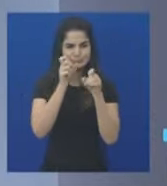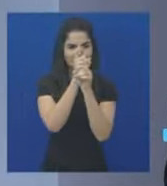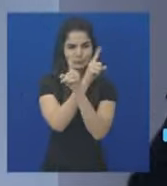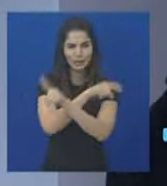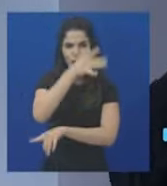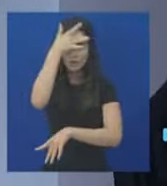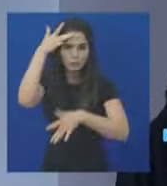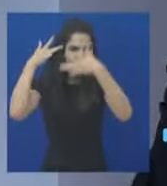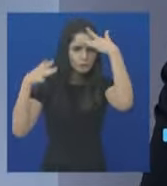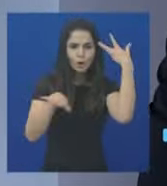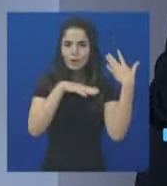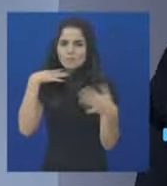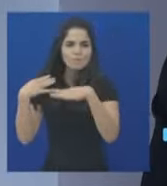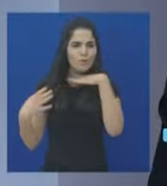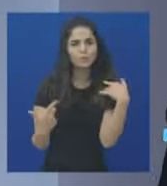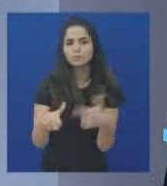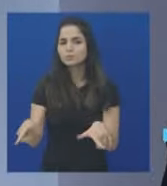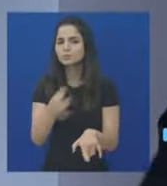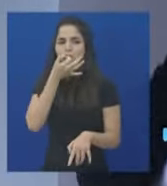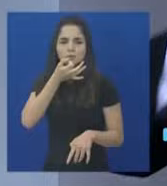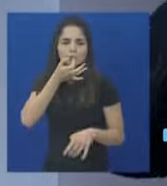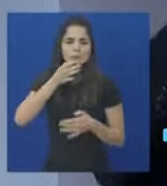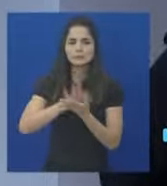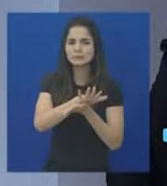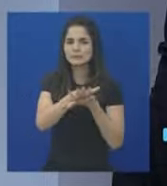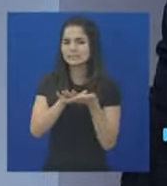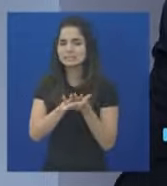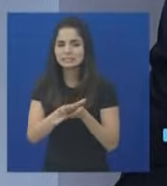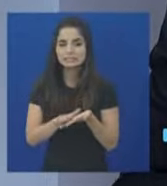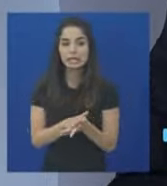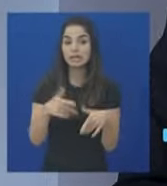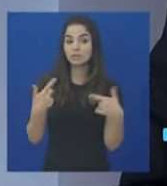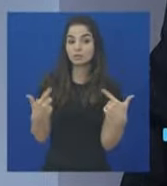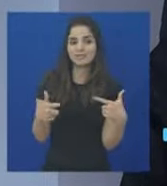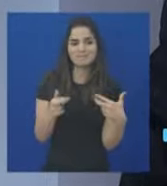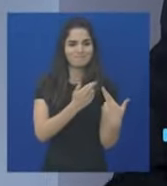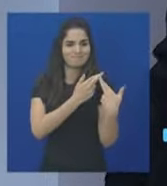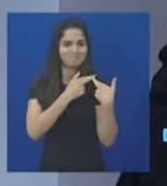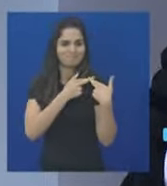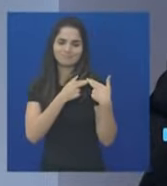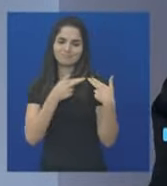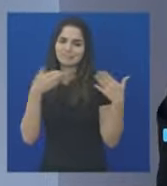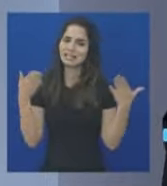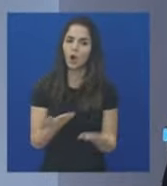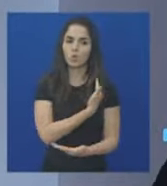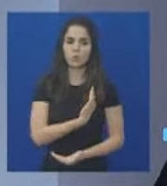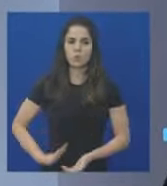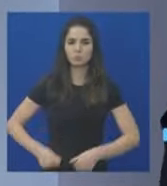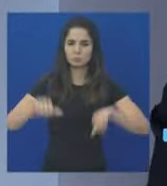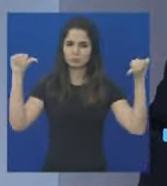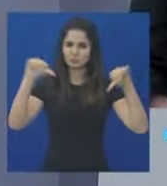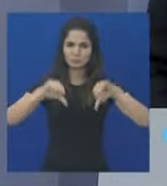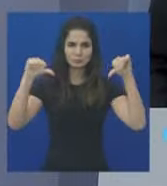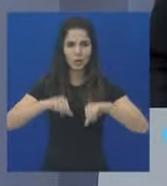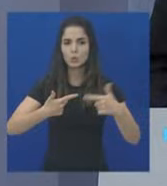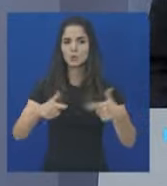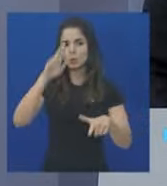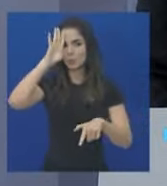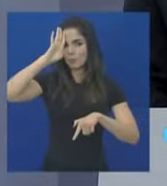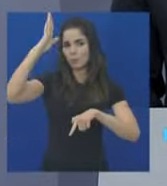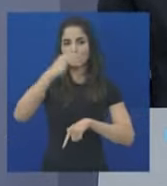falta de saúde, por falta de medicamento nos postos, por irresponsável desse governo que, infelizmente, não priorizou a